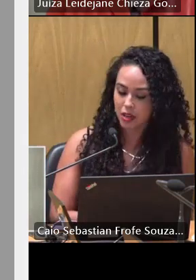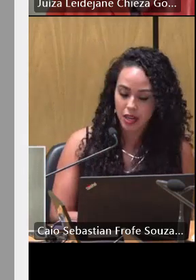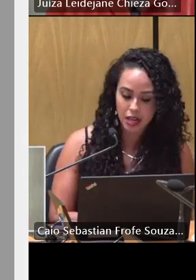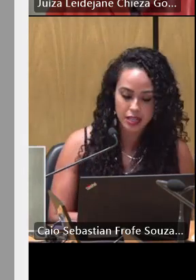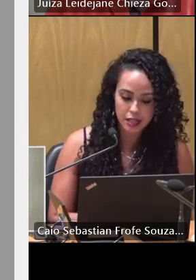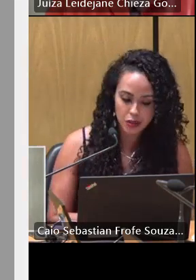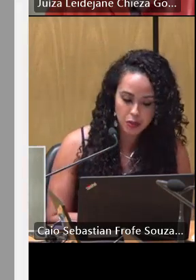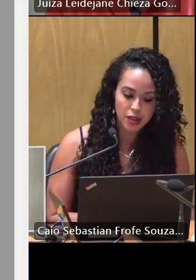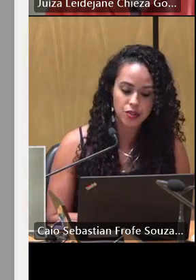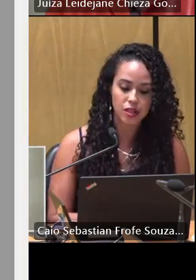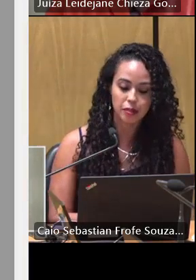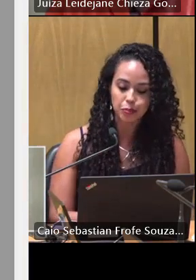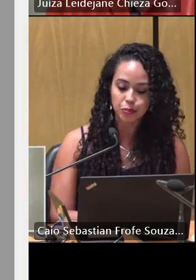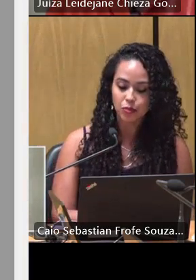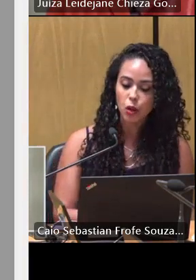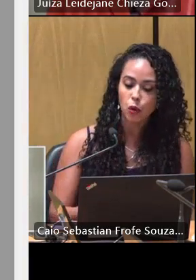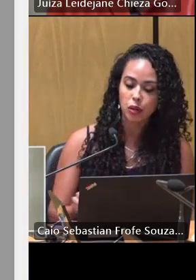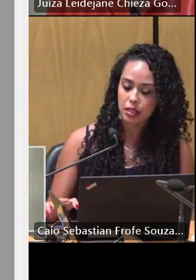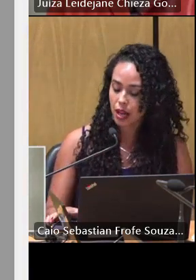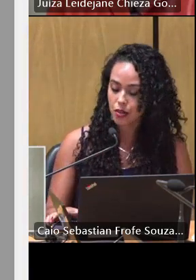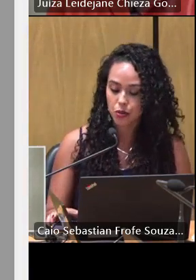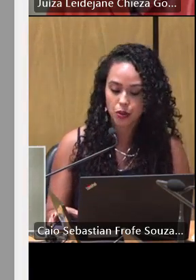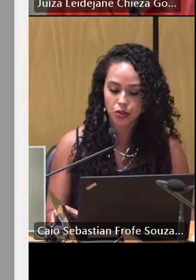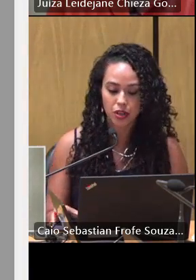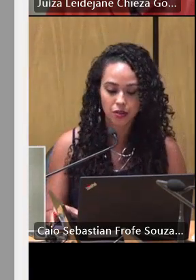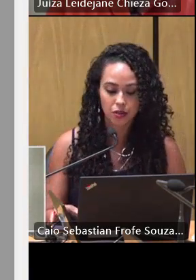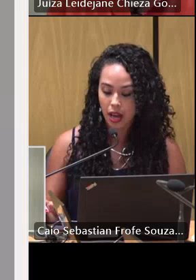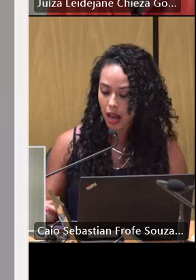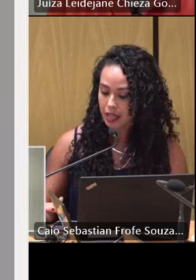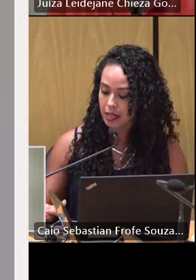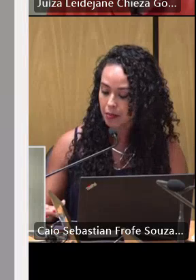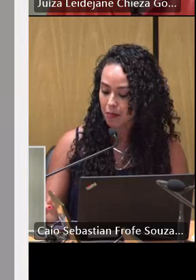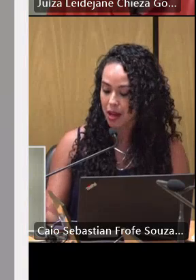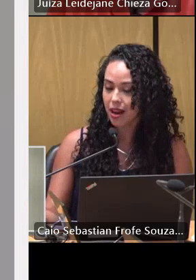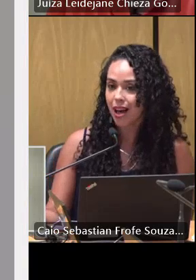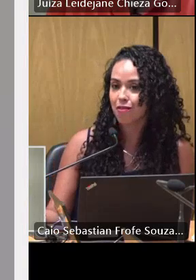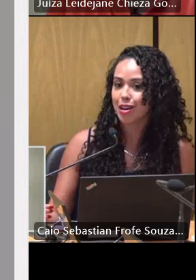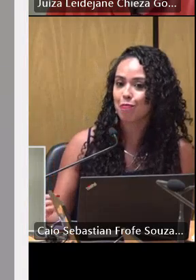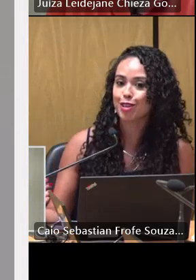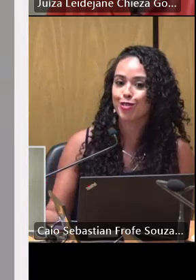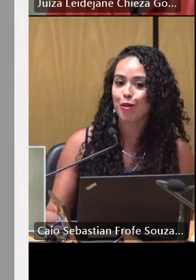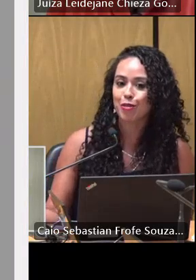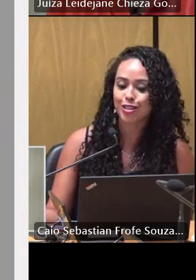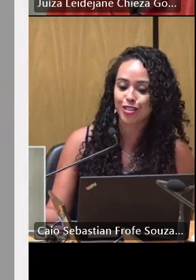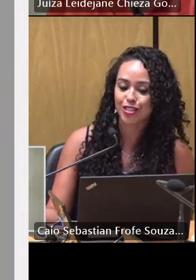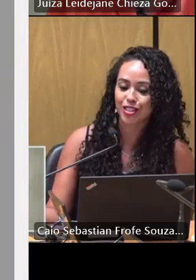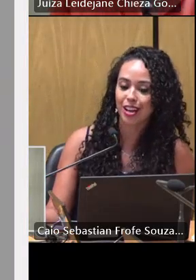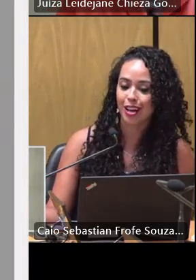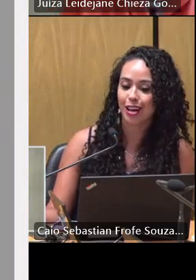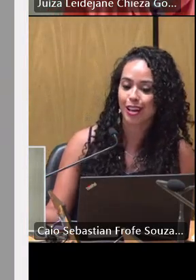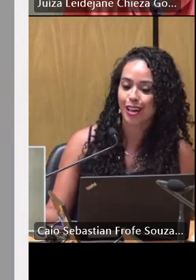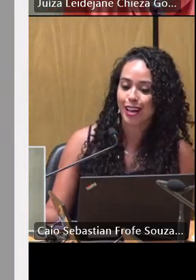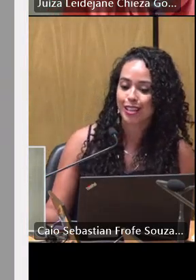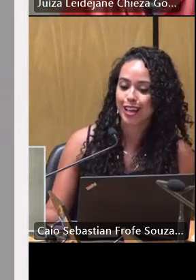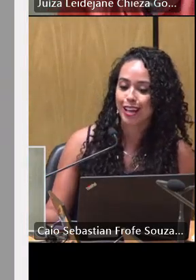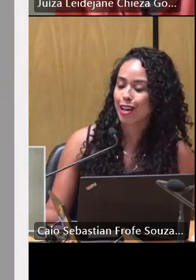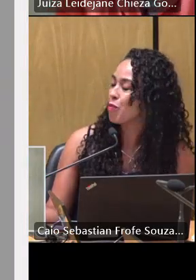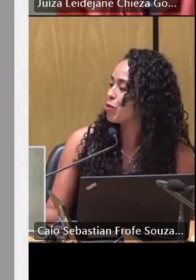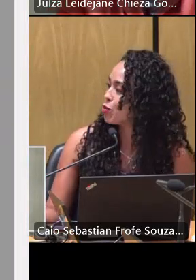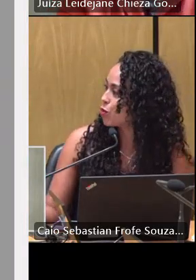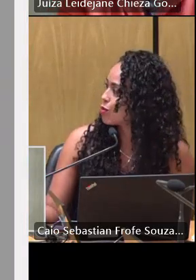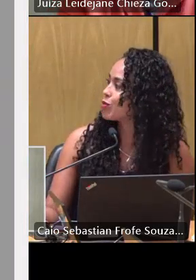Maravilha recentemente né quando a cidade do Rio de Janeiro ainda se preparava né para as obras da da